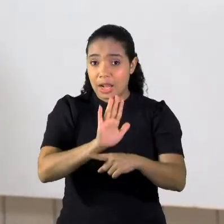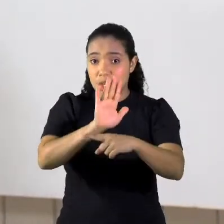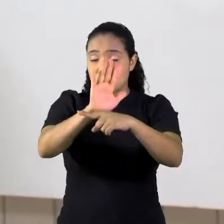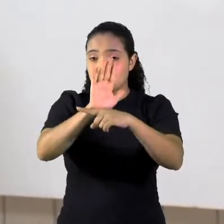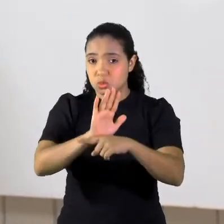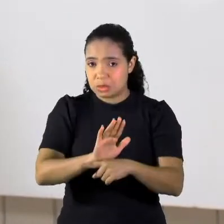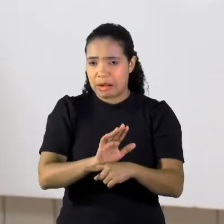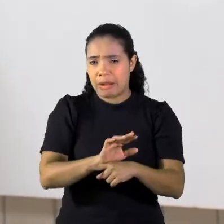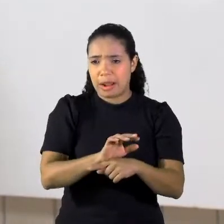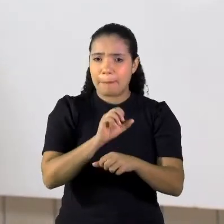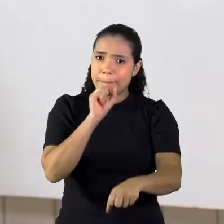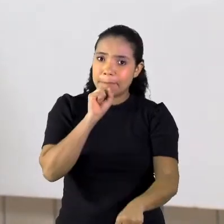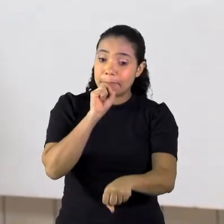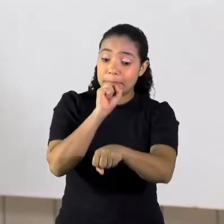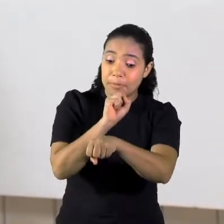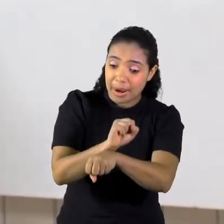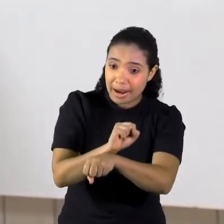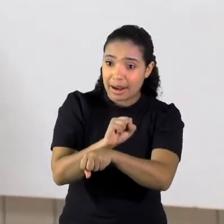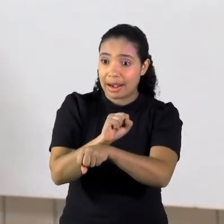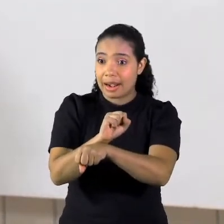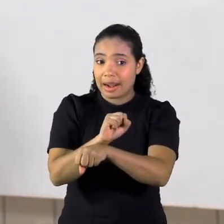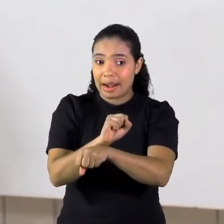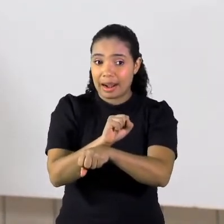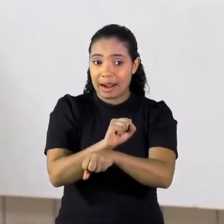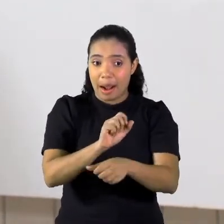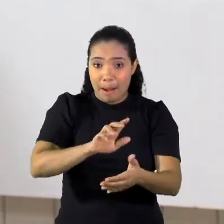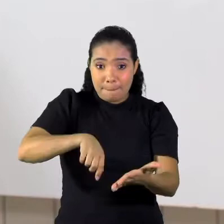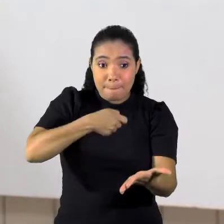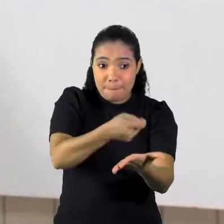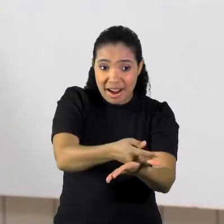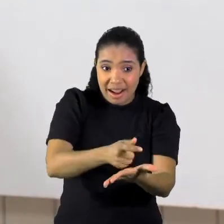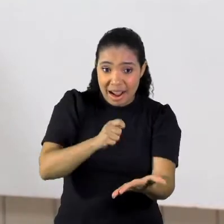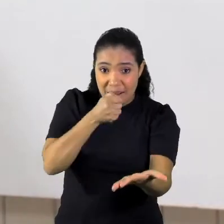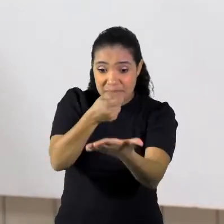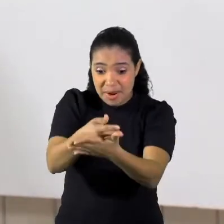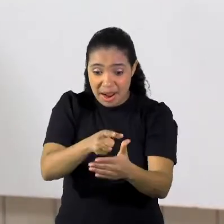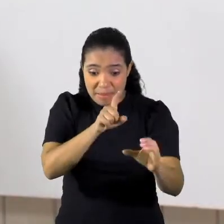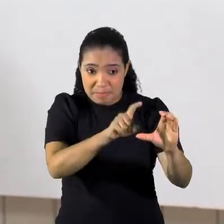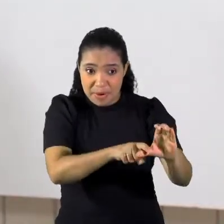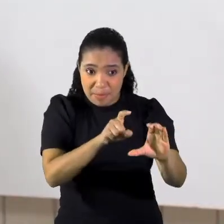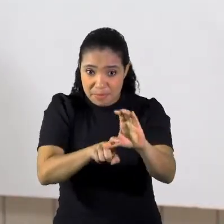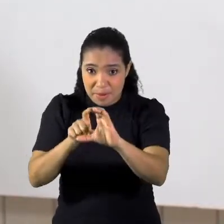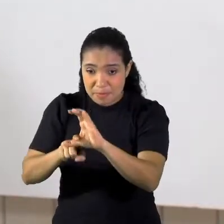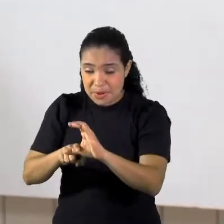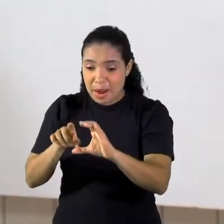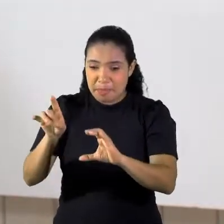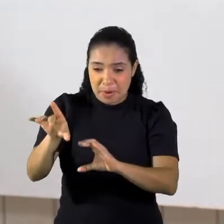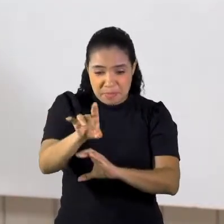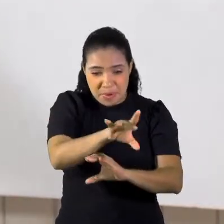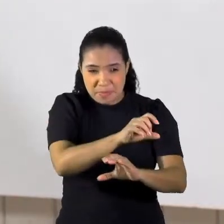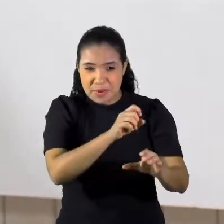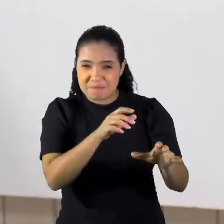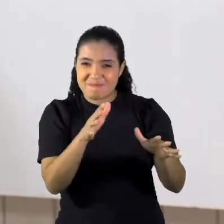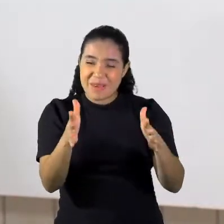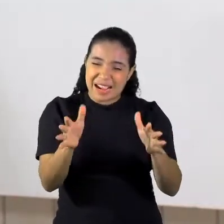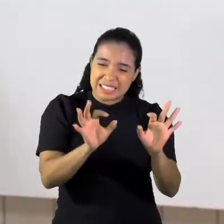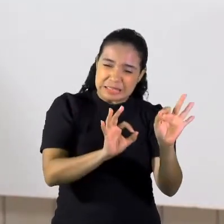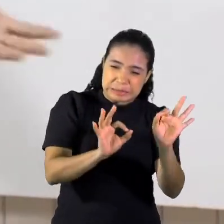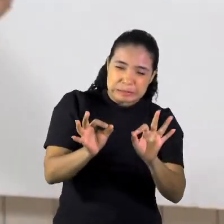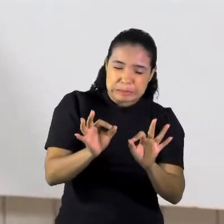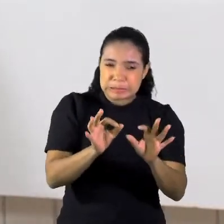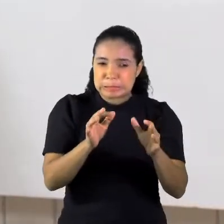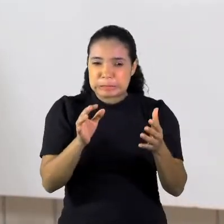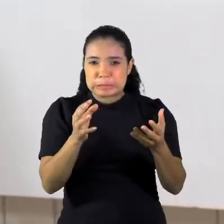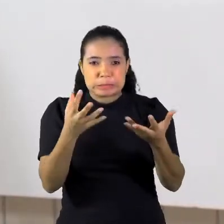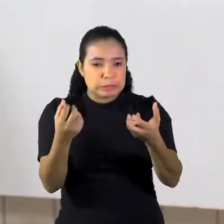a pagar as despesas uns dos outros, essa questão não ficou muito bem definida, não foi muito bem aceita